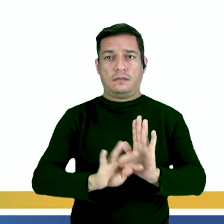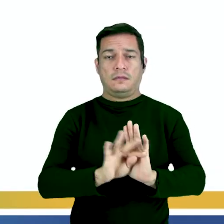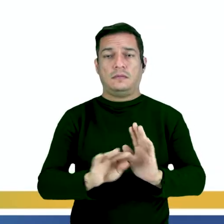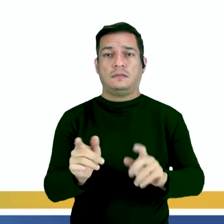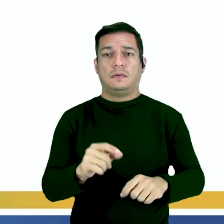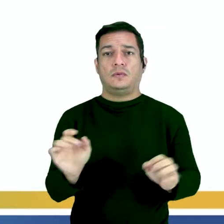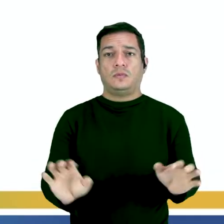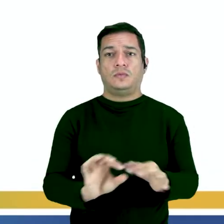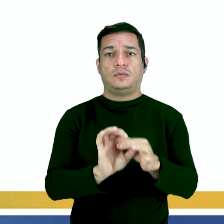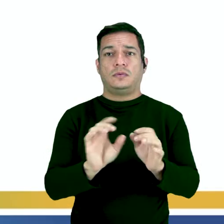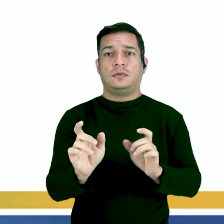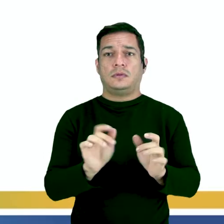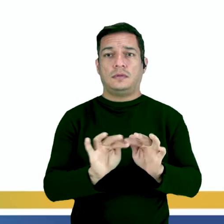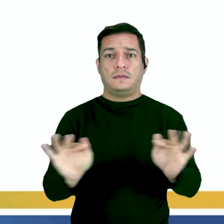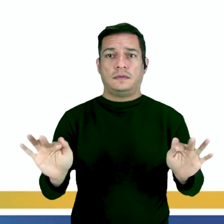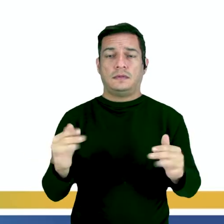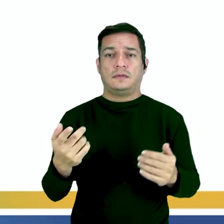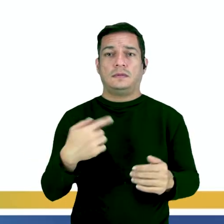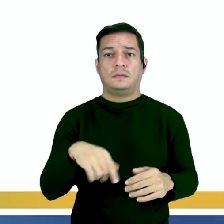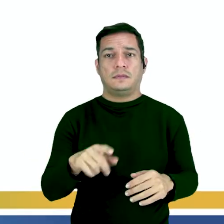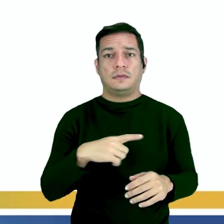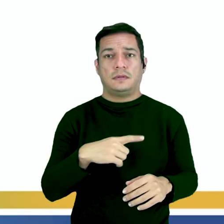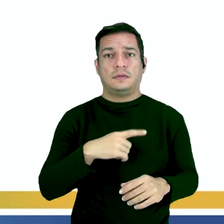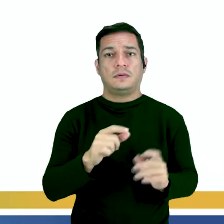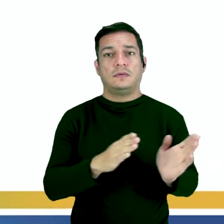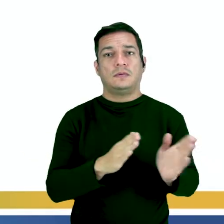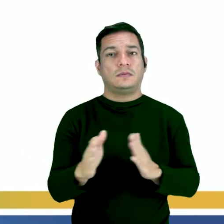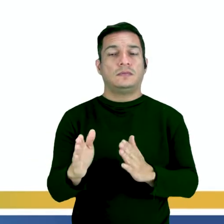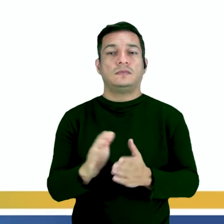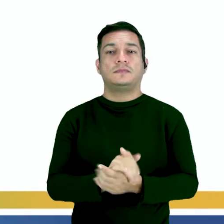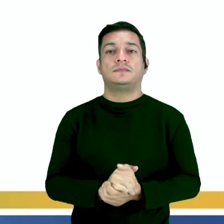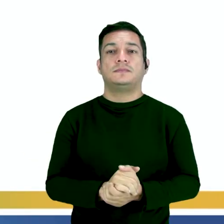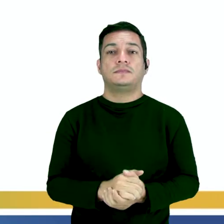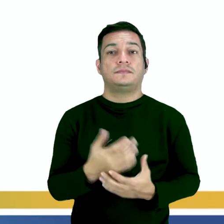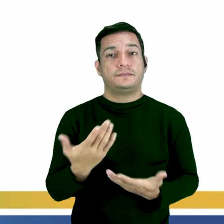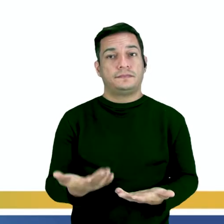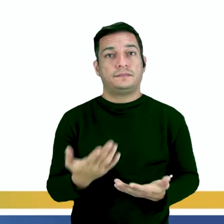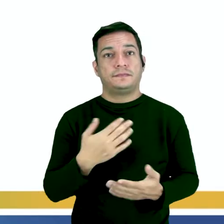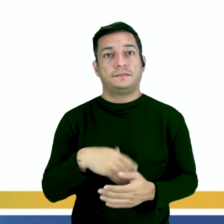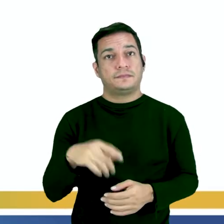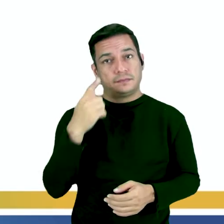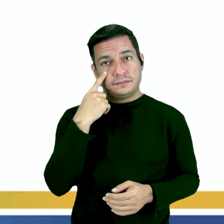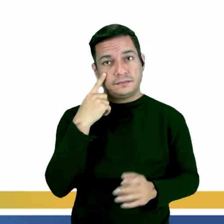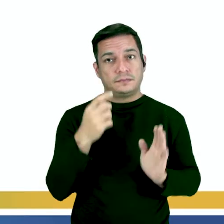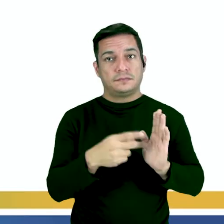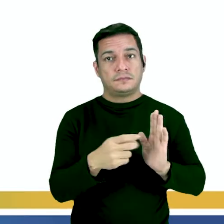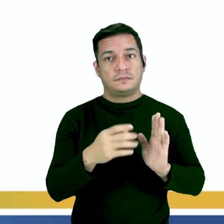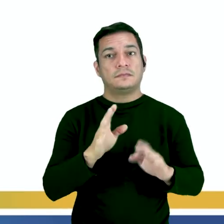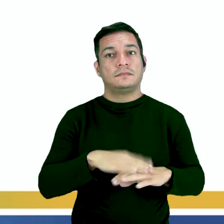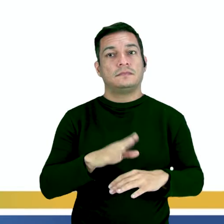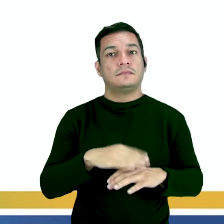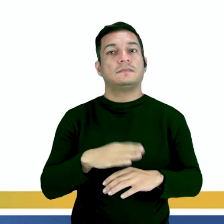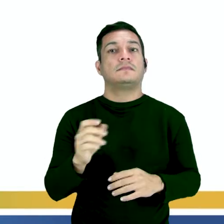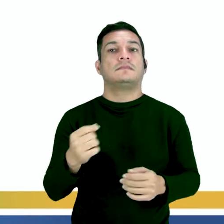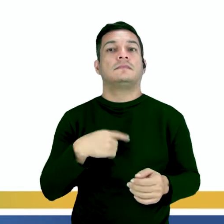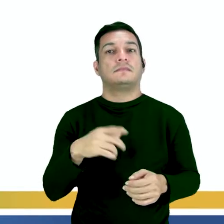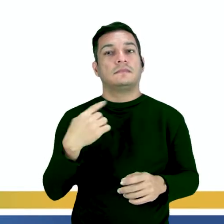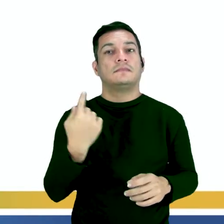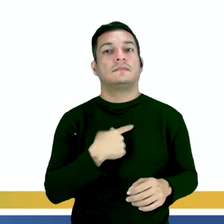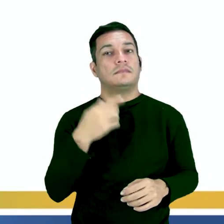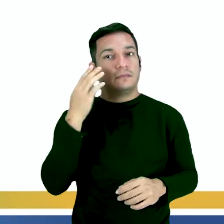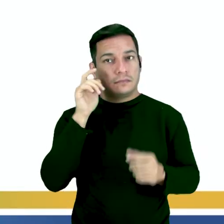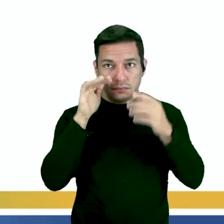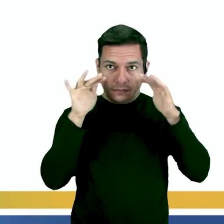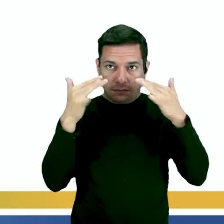para unir essas orações, para unir os períodos? Bom, vamos destacar ele mais um pouquinho para a nossa